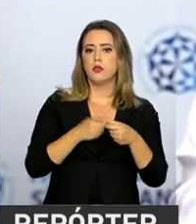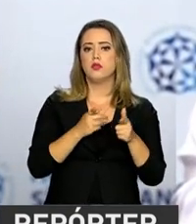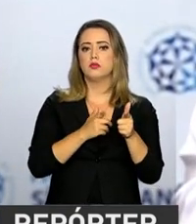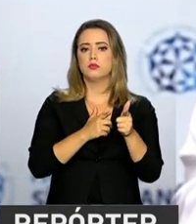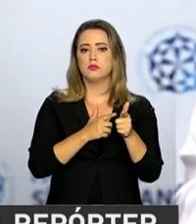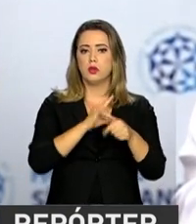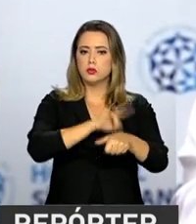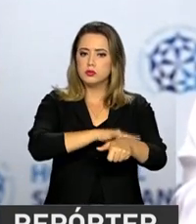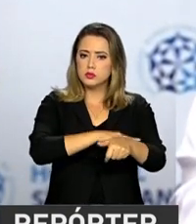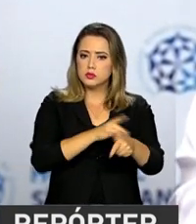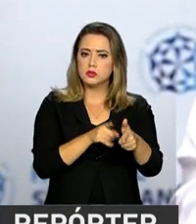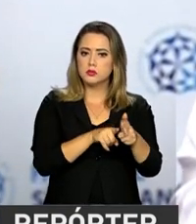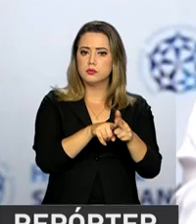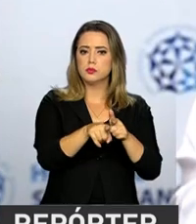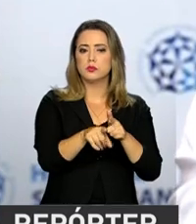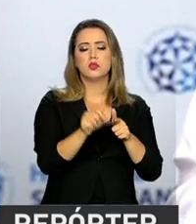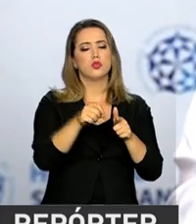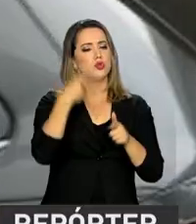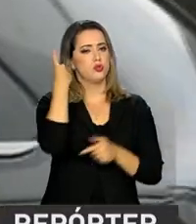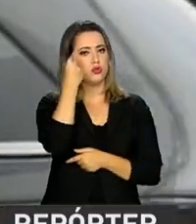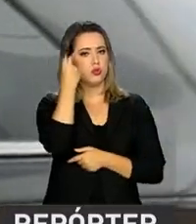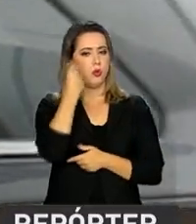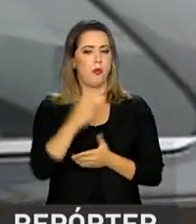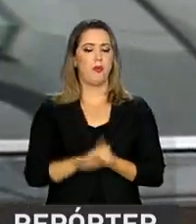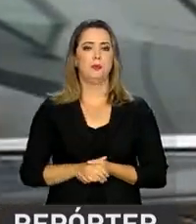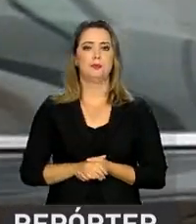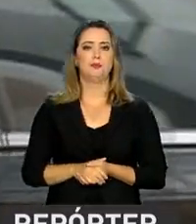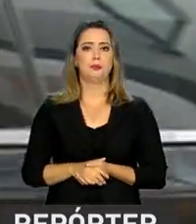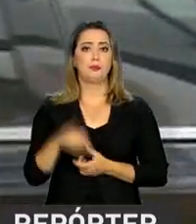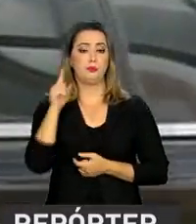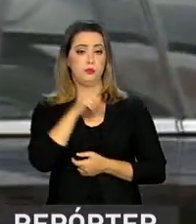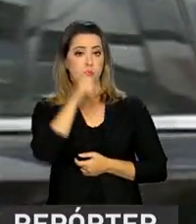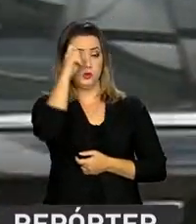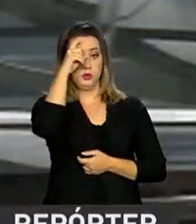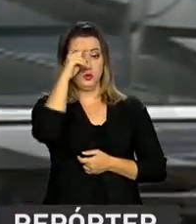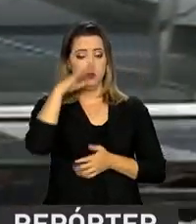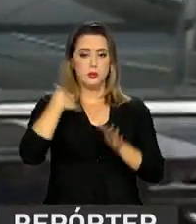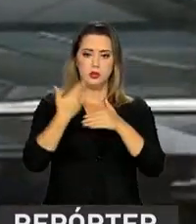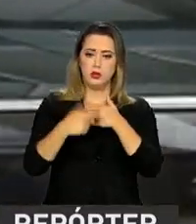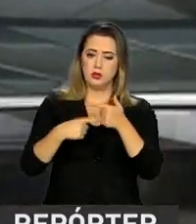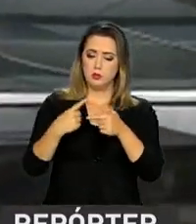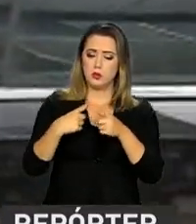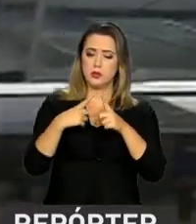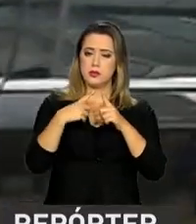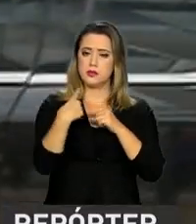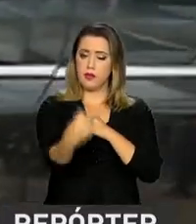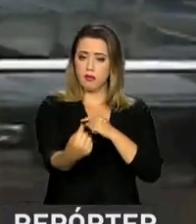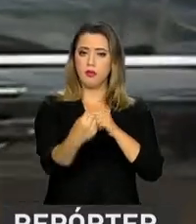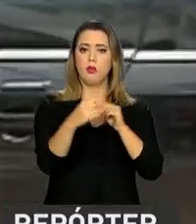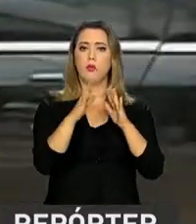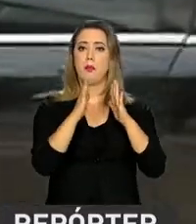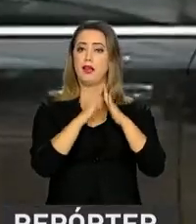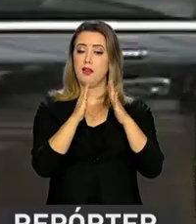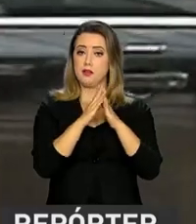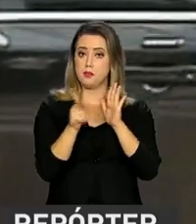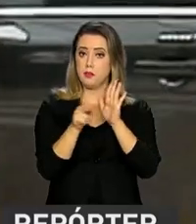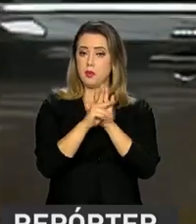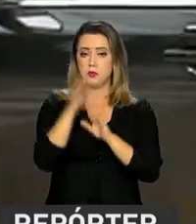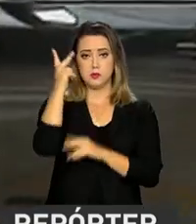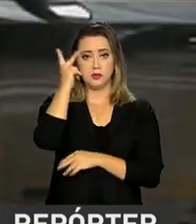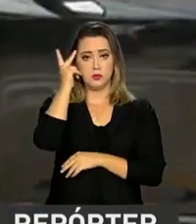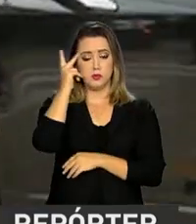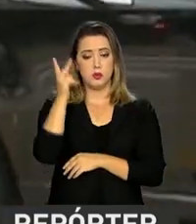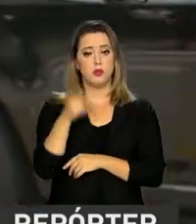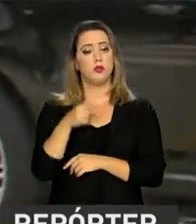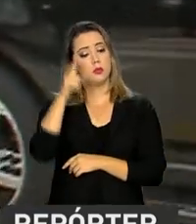mas que ele não tenha mais esse quadro de retenção hospital presidente michel temer seguiu para a casa dele aqui em são paulo onde por orientação